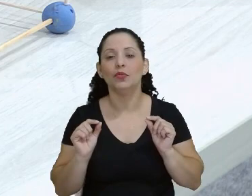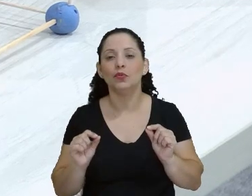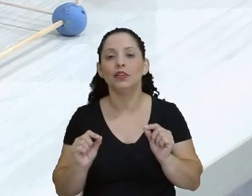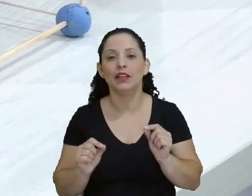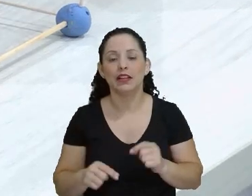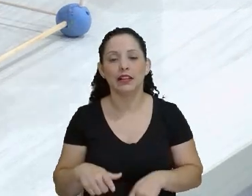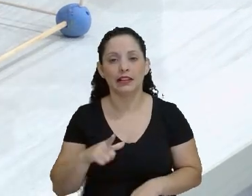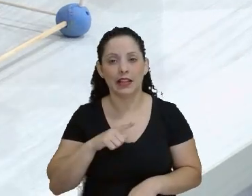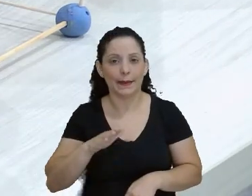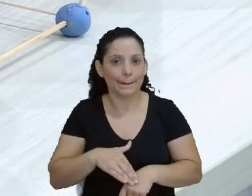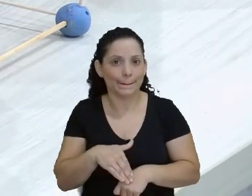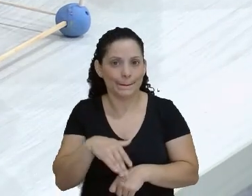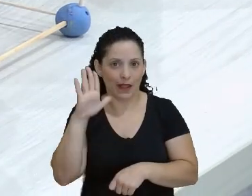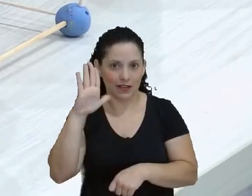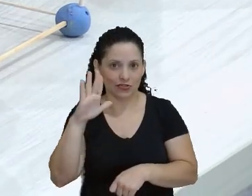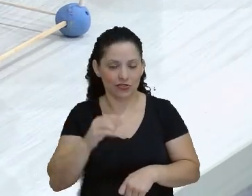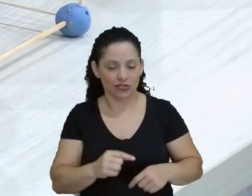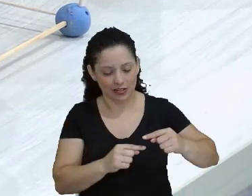mais vértices.